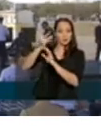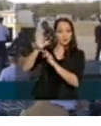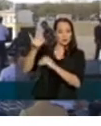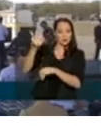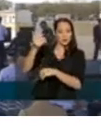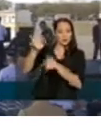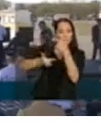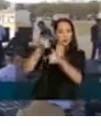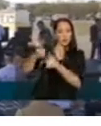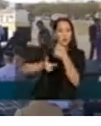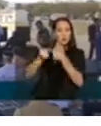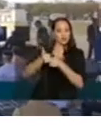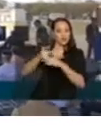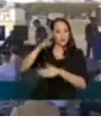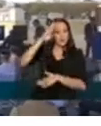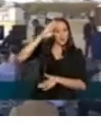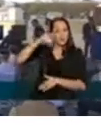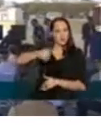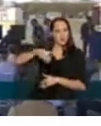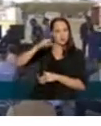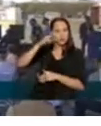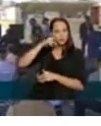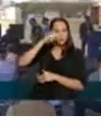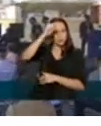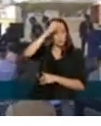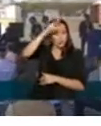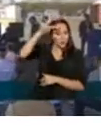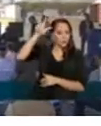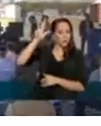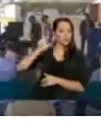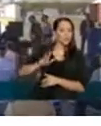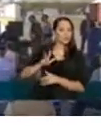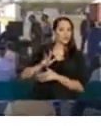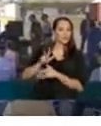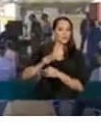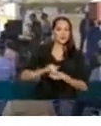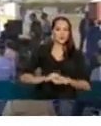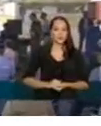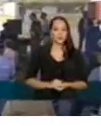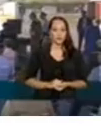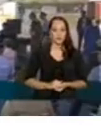de Curitiba na frequência 11215.